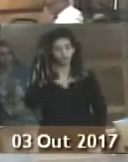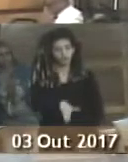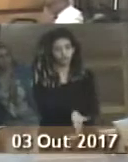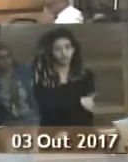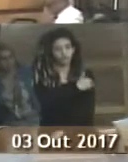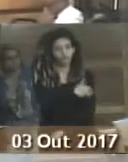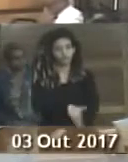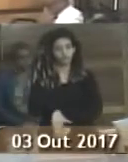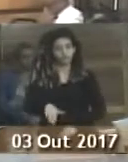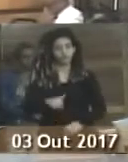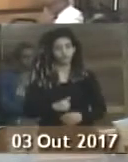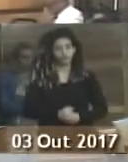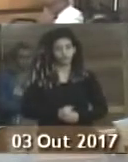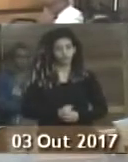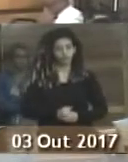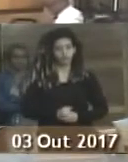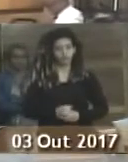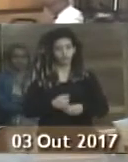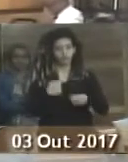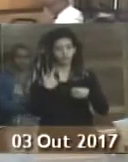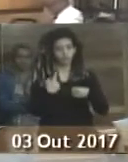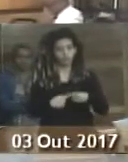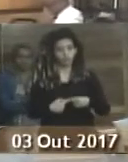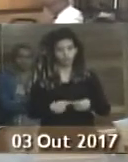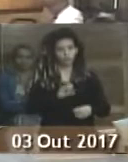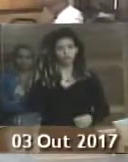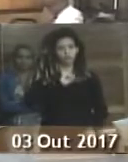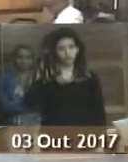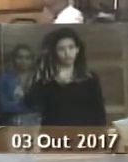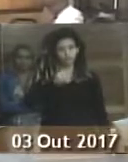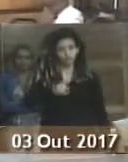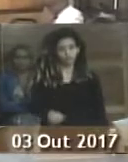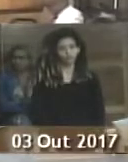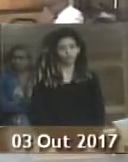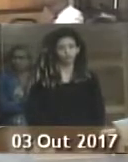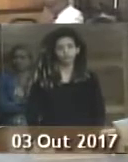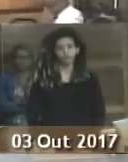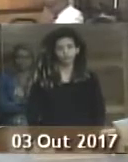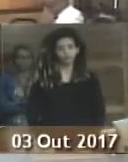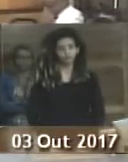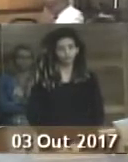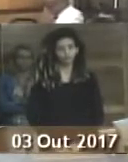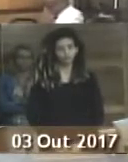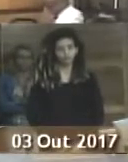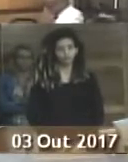rua Antônio Gama, localizada entre a rua Japoranga e a rua Prefeito João Gregório Galinha, no bairro Japuíba.